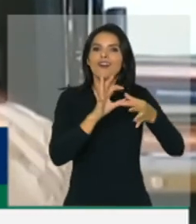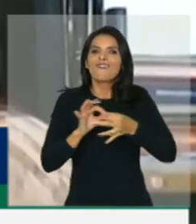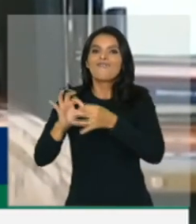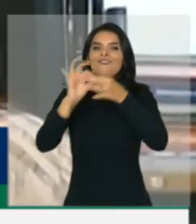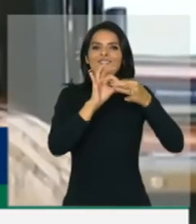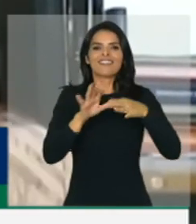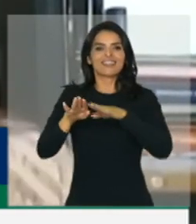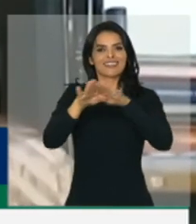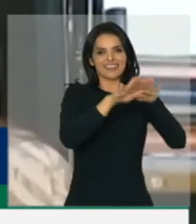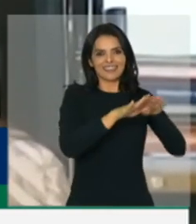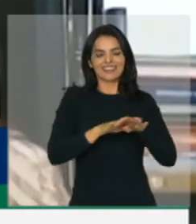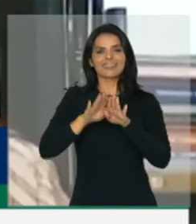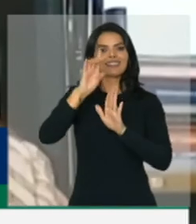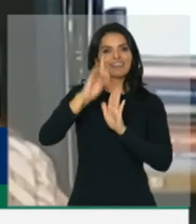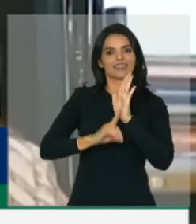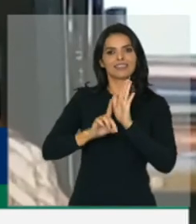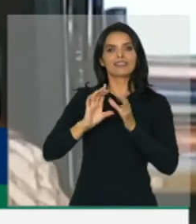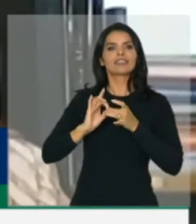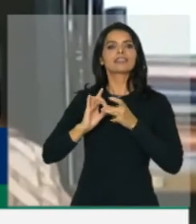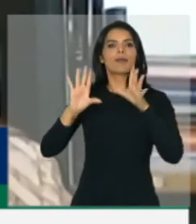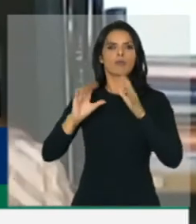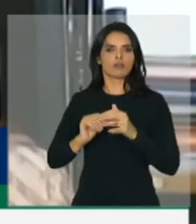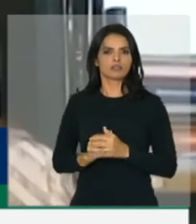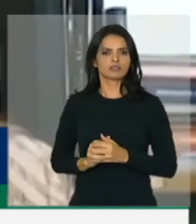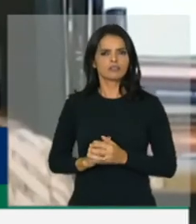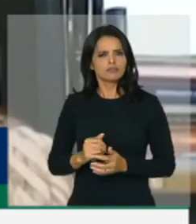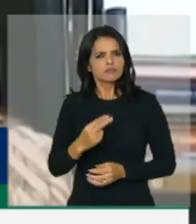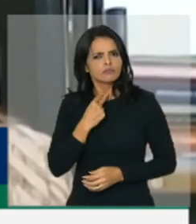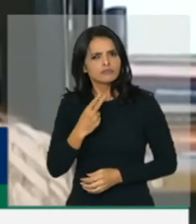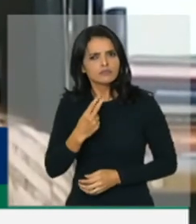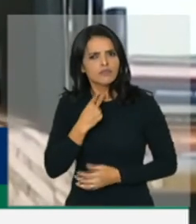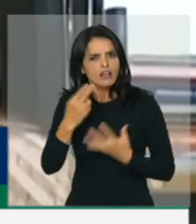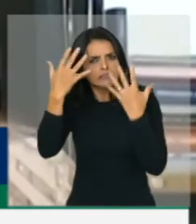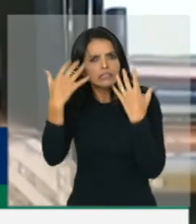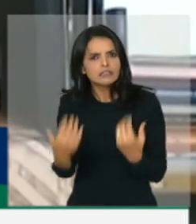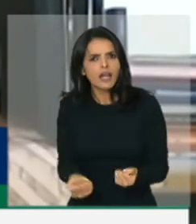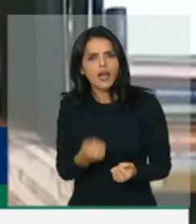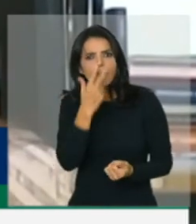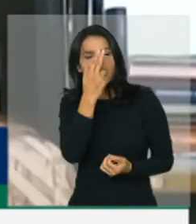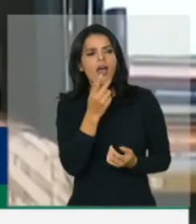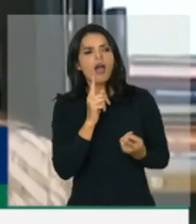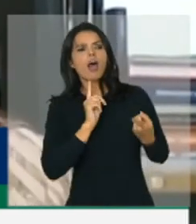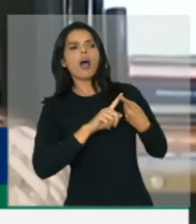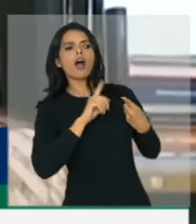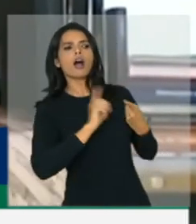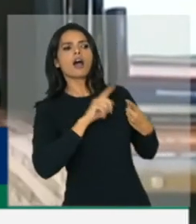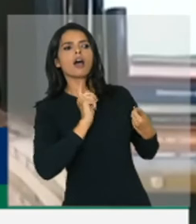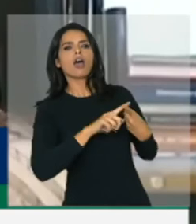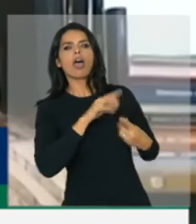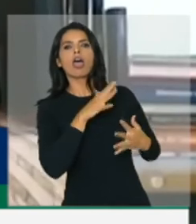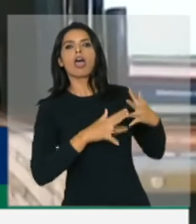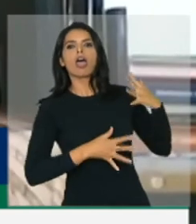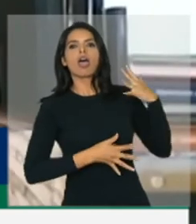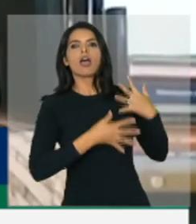democracia. Jamais podemos aceitar que a ameaça ela seja confundida com